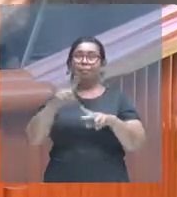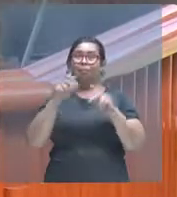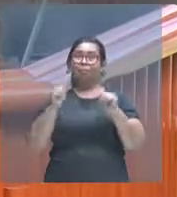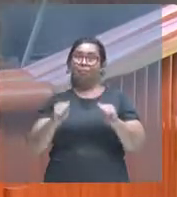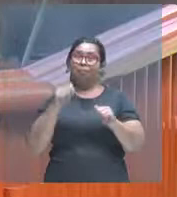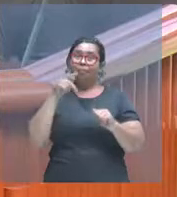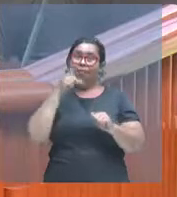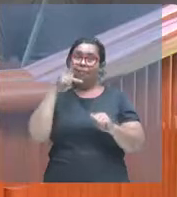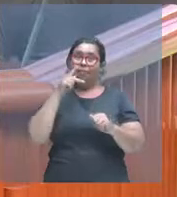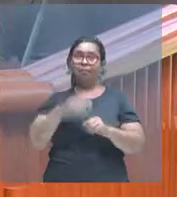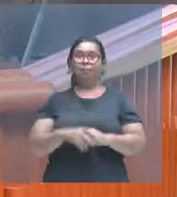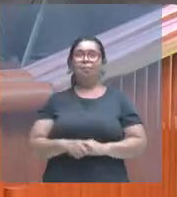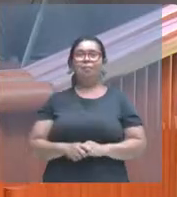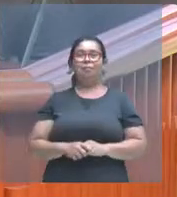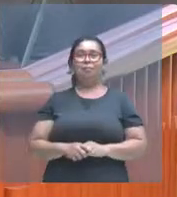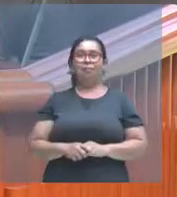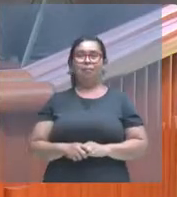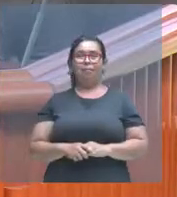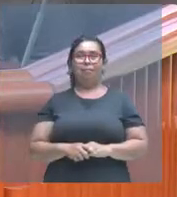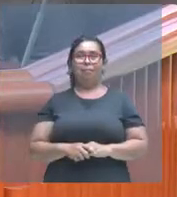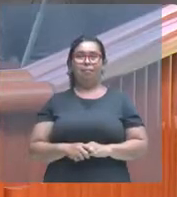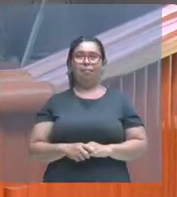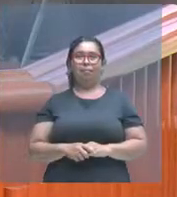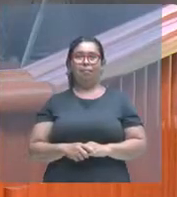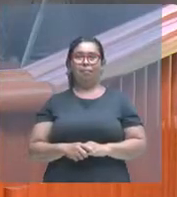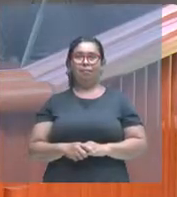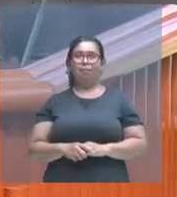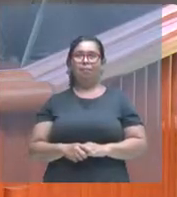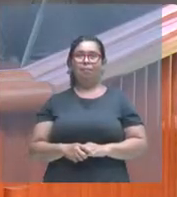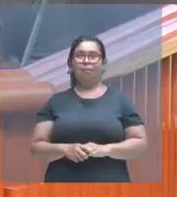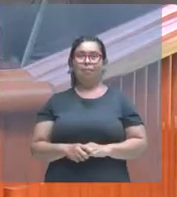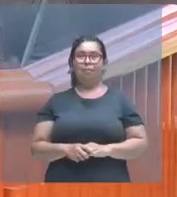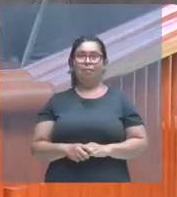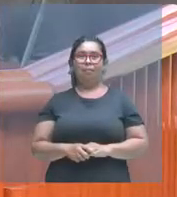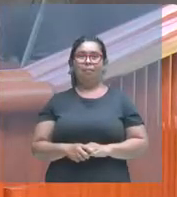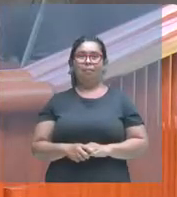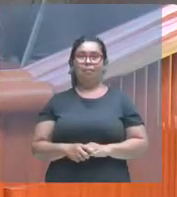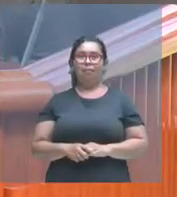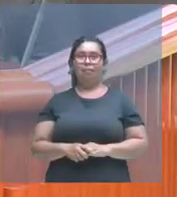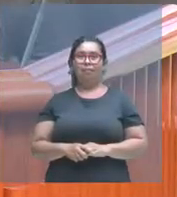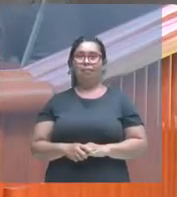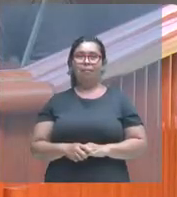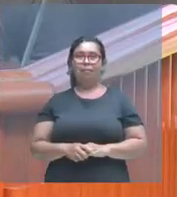do regulamento, né, da Câmara, essas coisas todas aí, infelizmente.